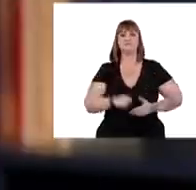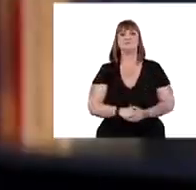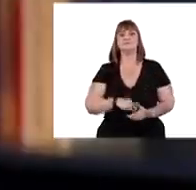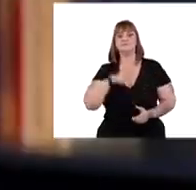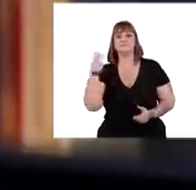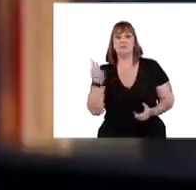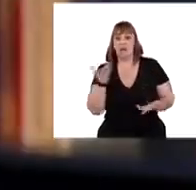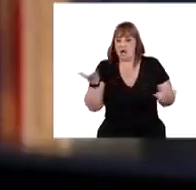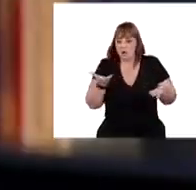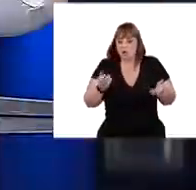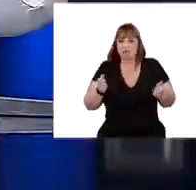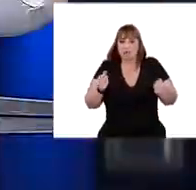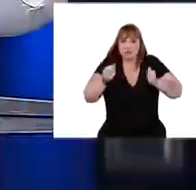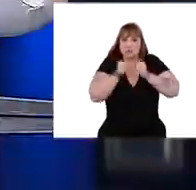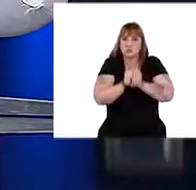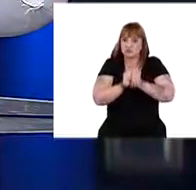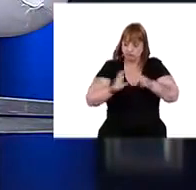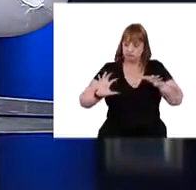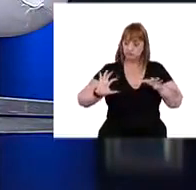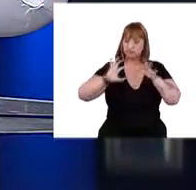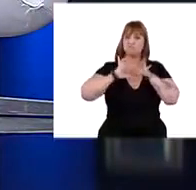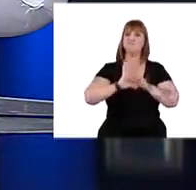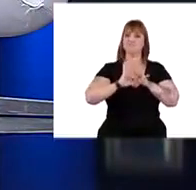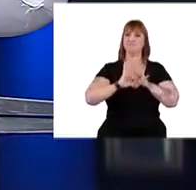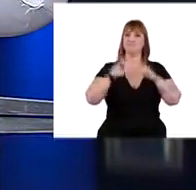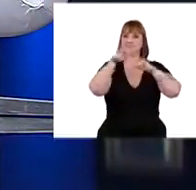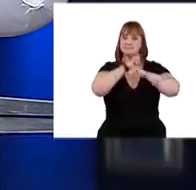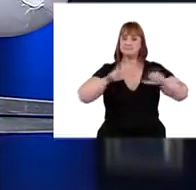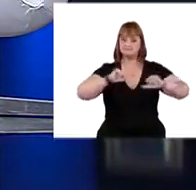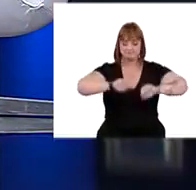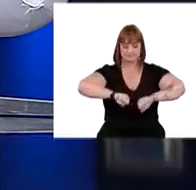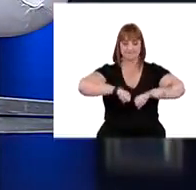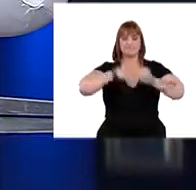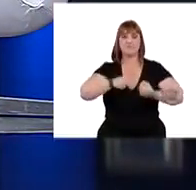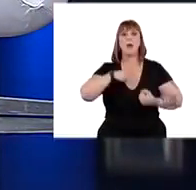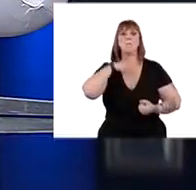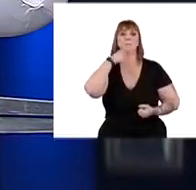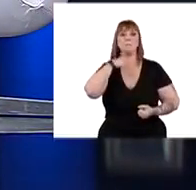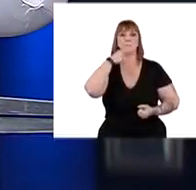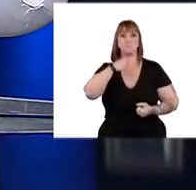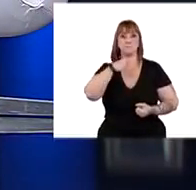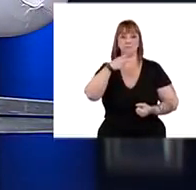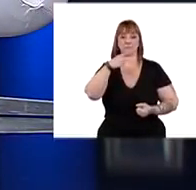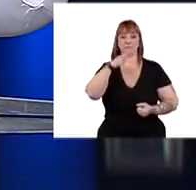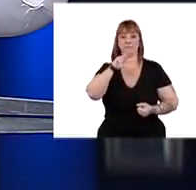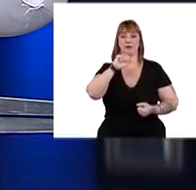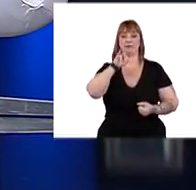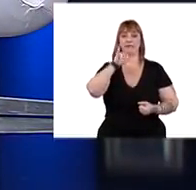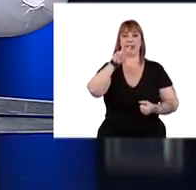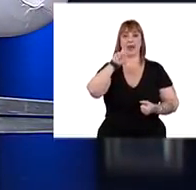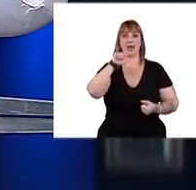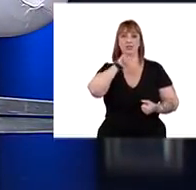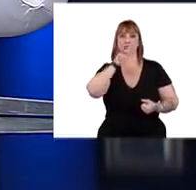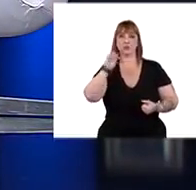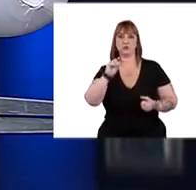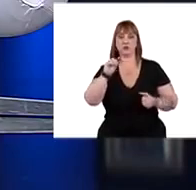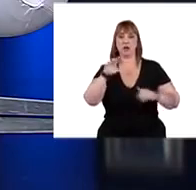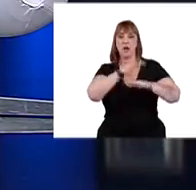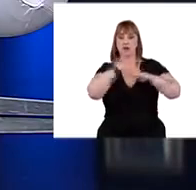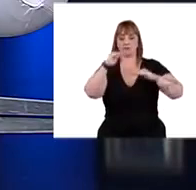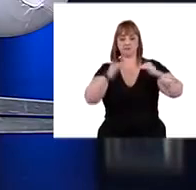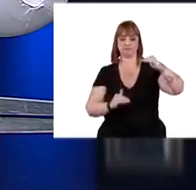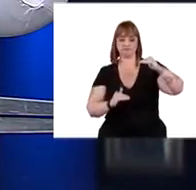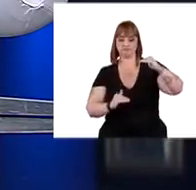está agora junto nessa campanha para a gente poder enfrentar privilégios, acabar com essa desigualdade e a gente trazer